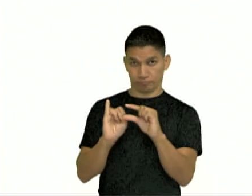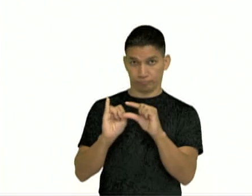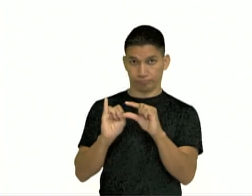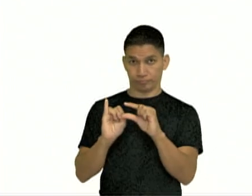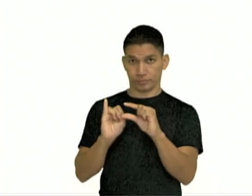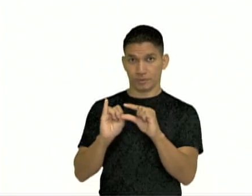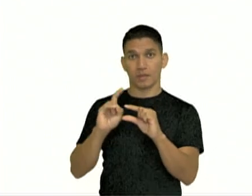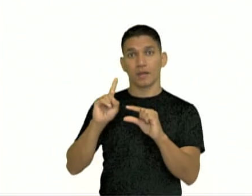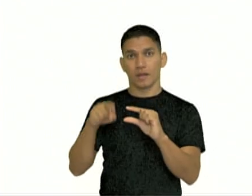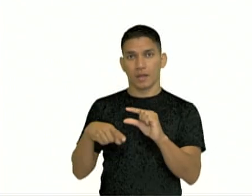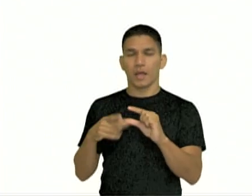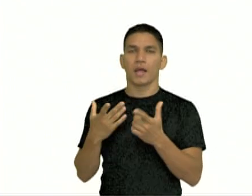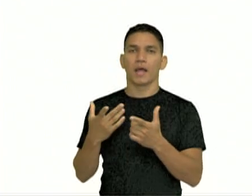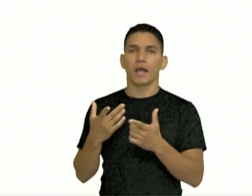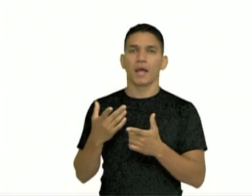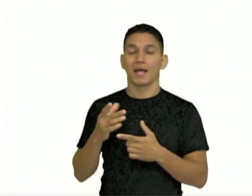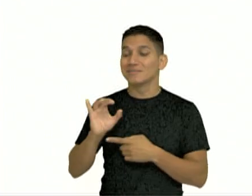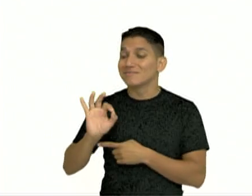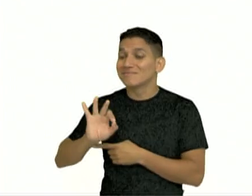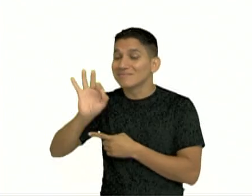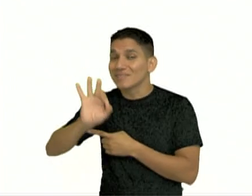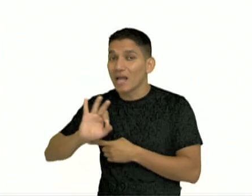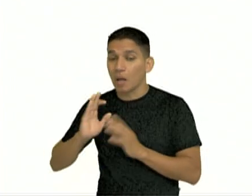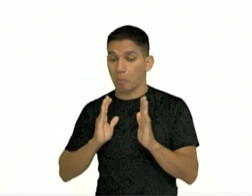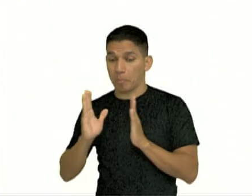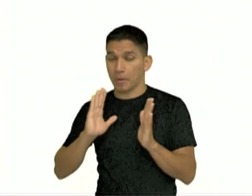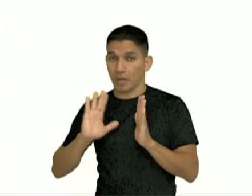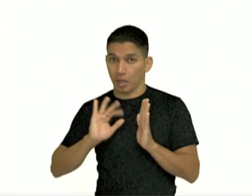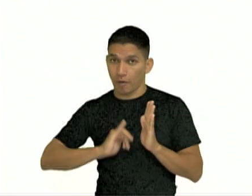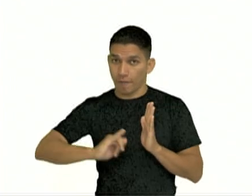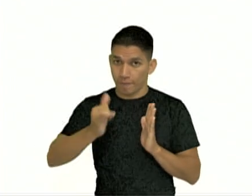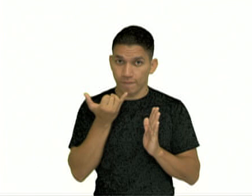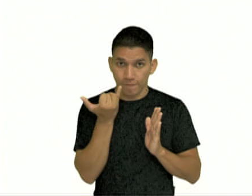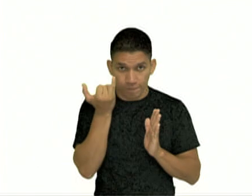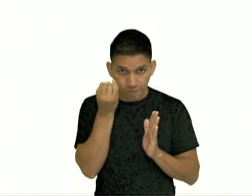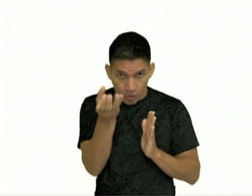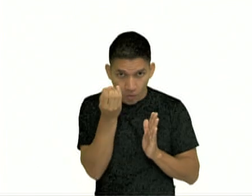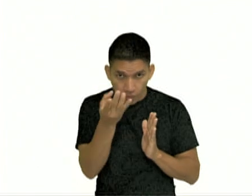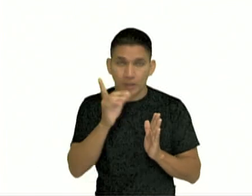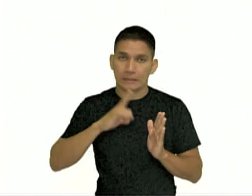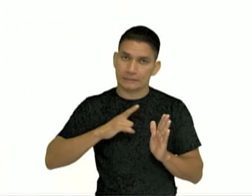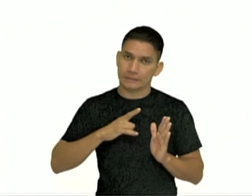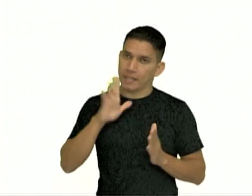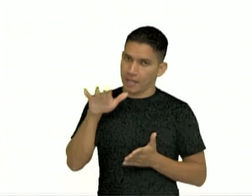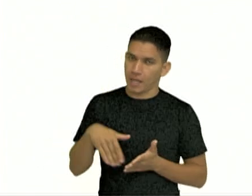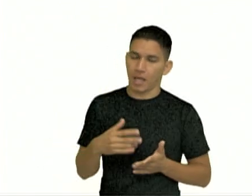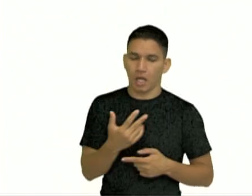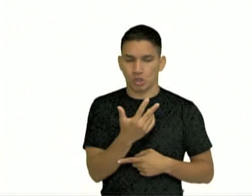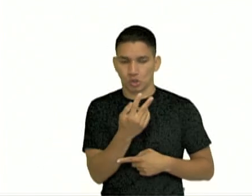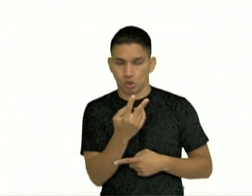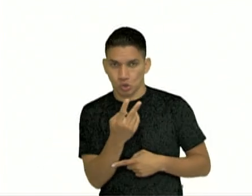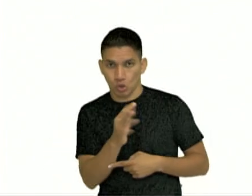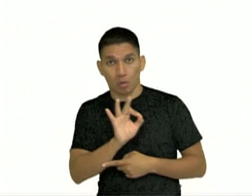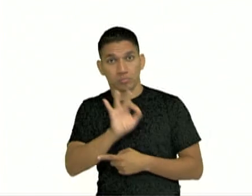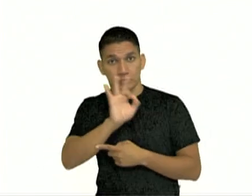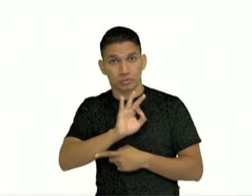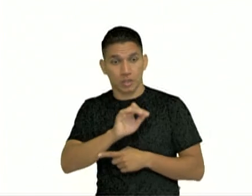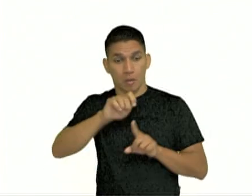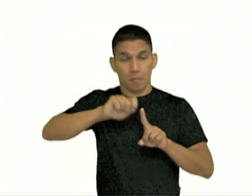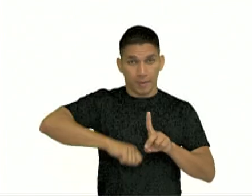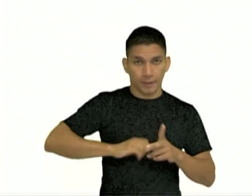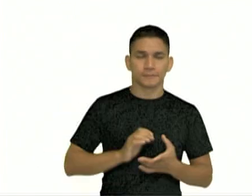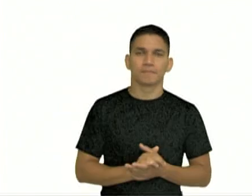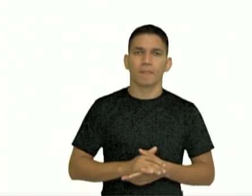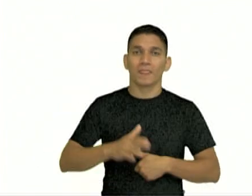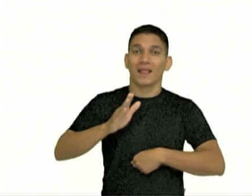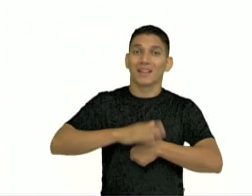menor aqui, minúsculo, é a taxa no período dado, no caso aqui do nosso exemplo, 12% ao mês, e o T